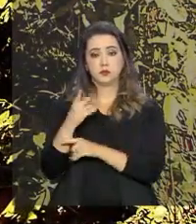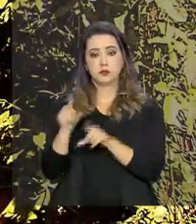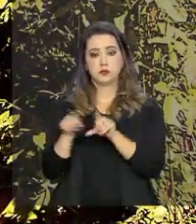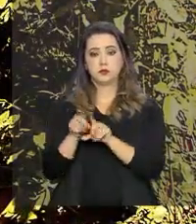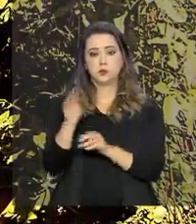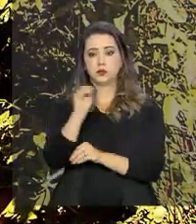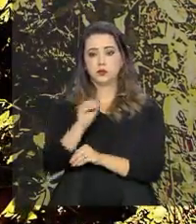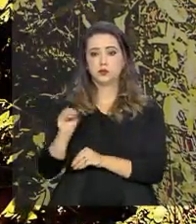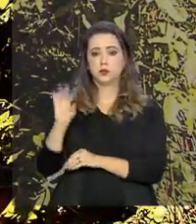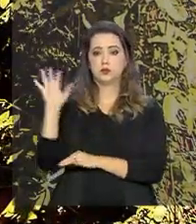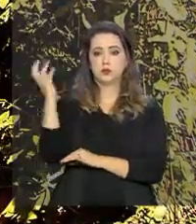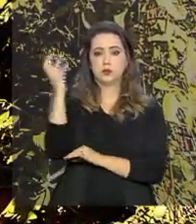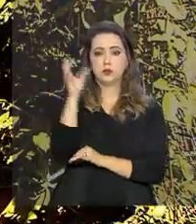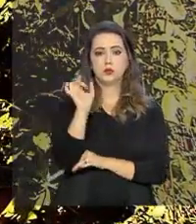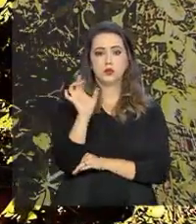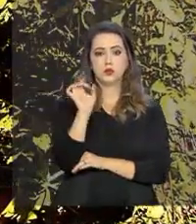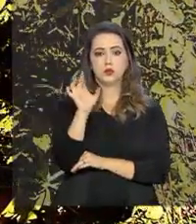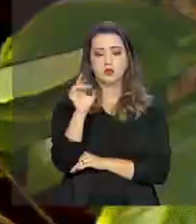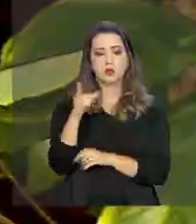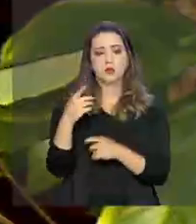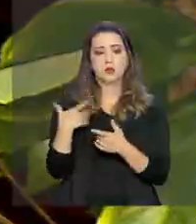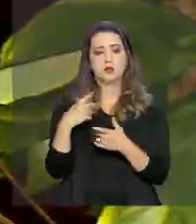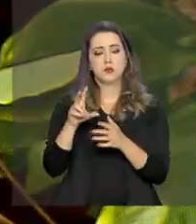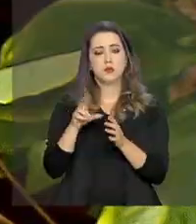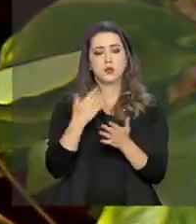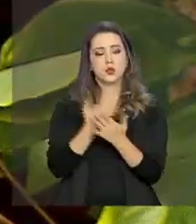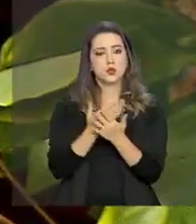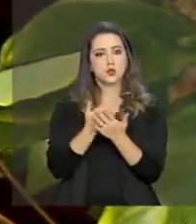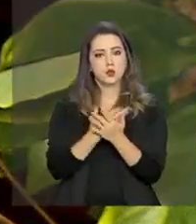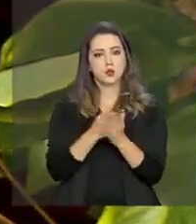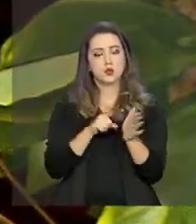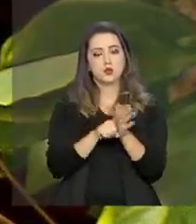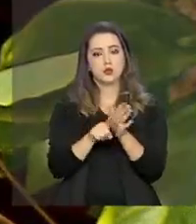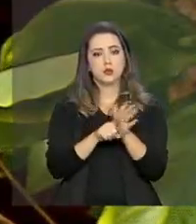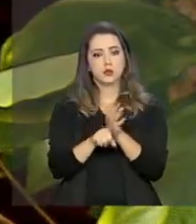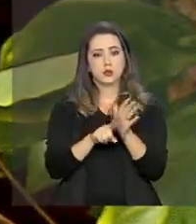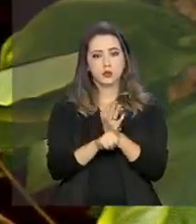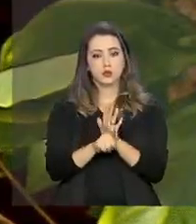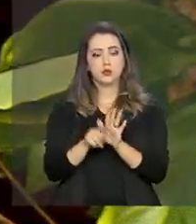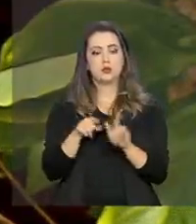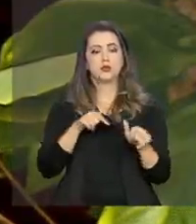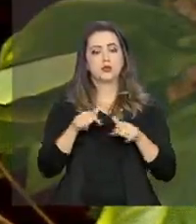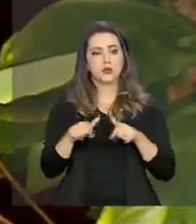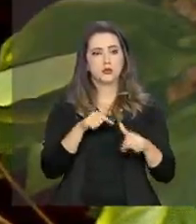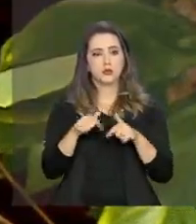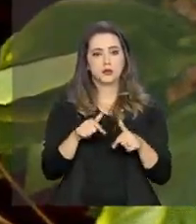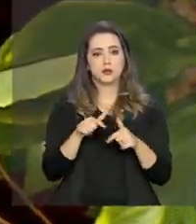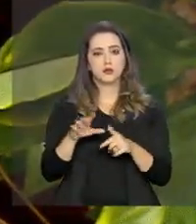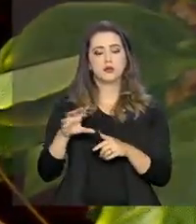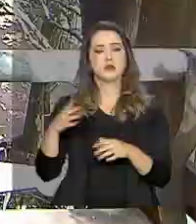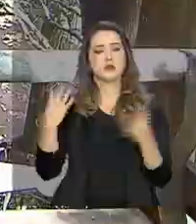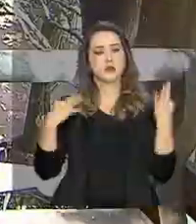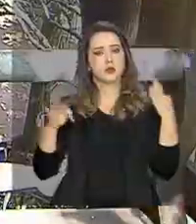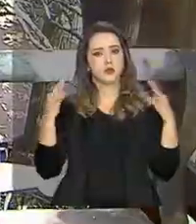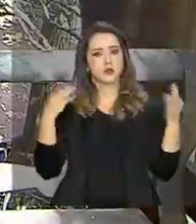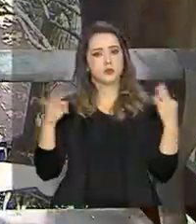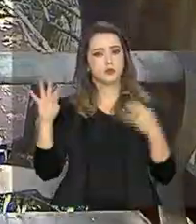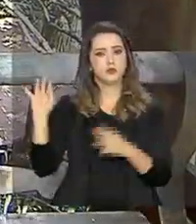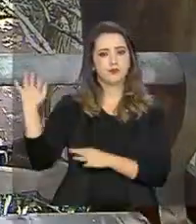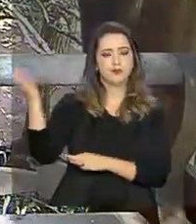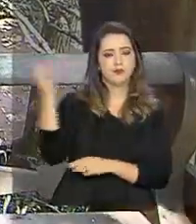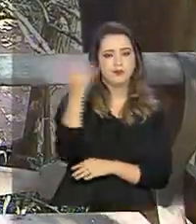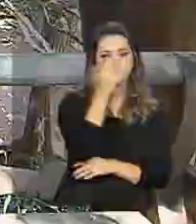a reserva só poderá ser destinada a estudos e pesquisas e atividades de ecoturismo a